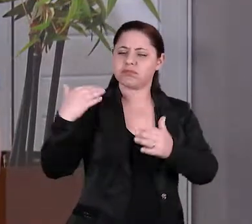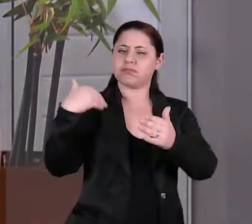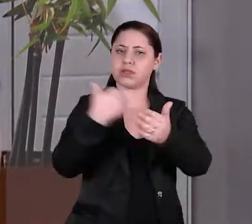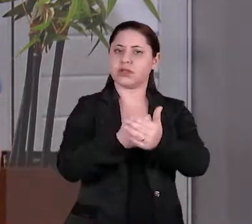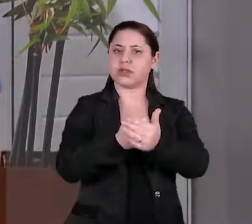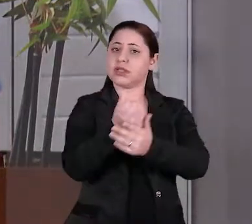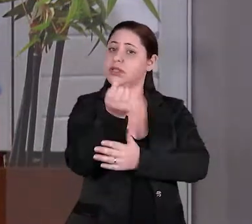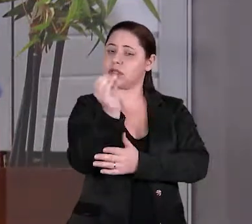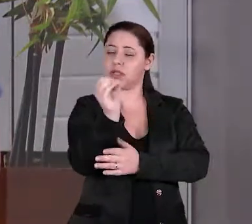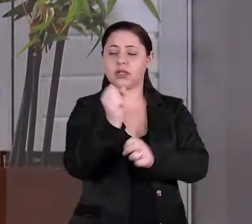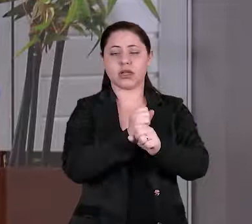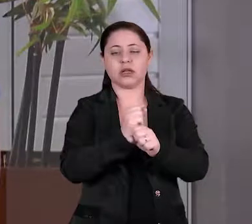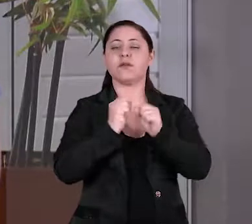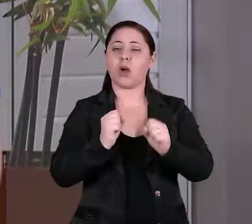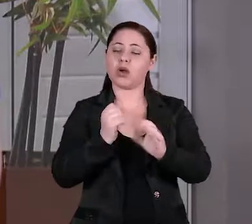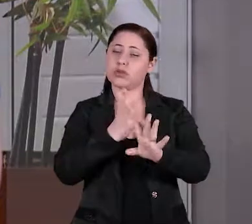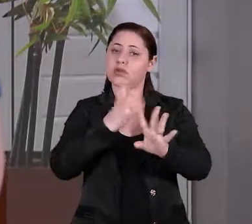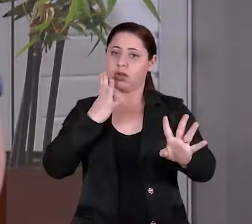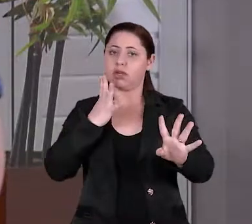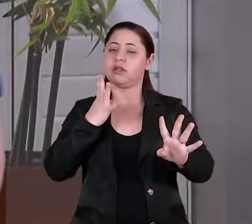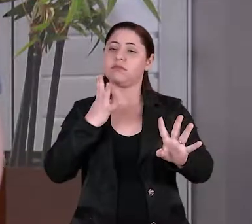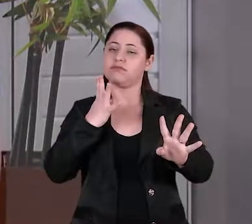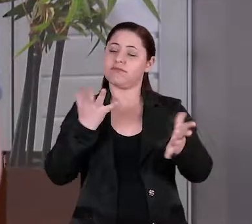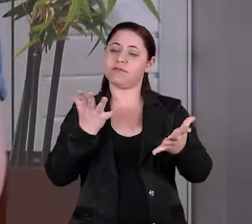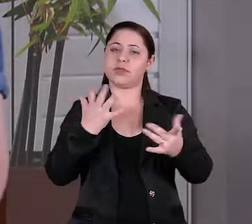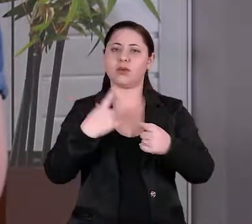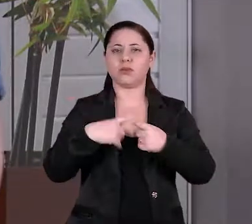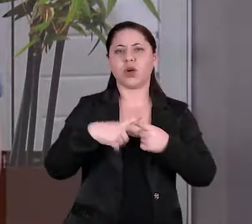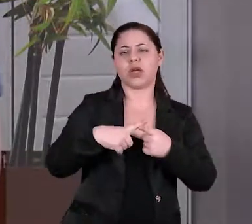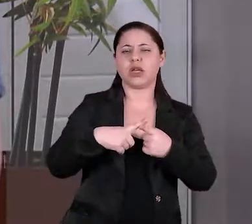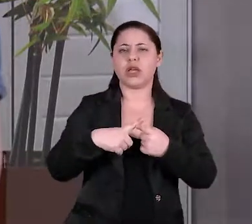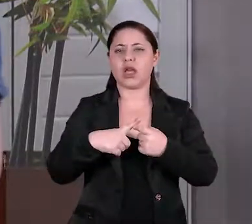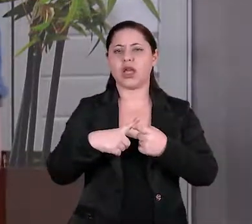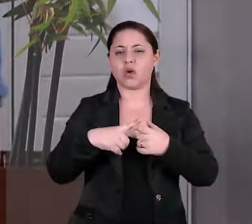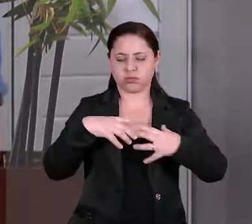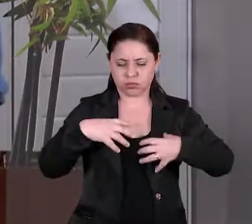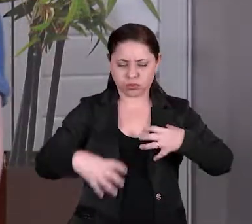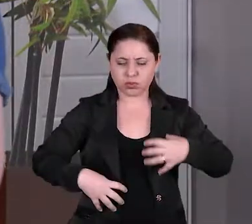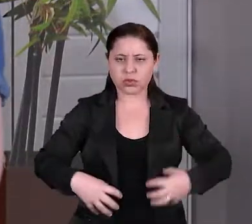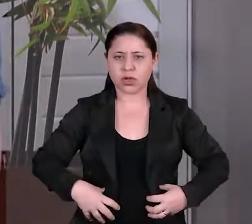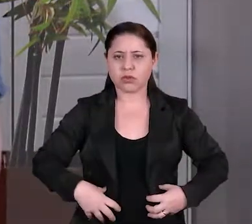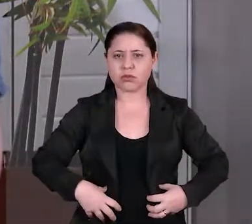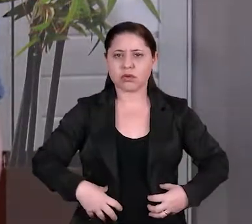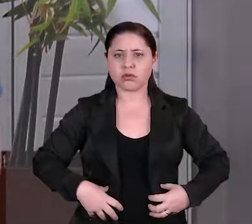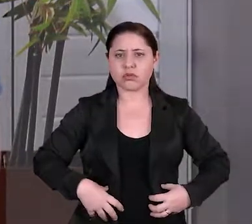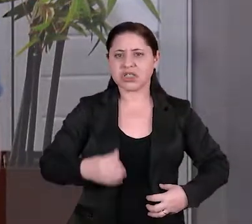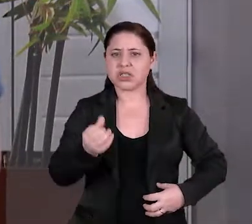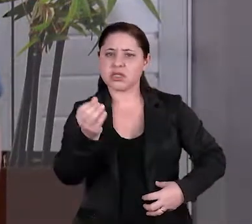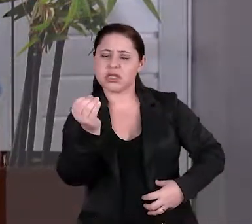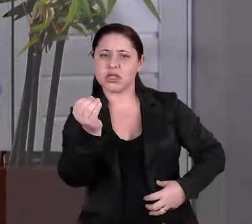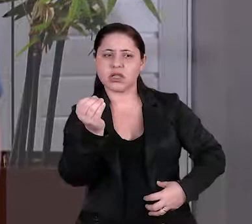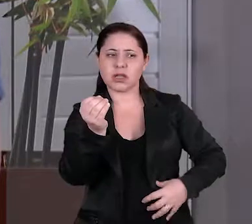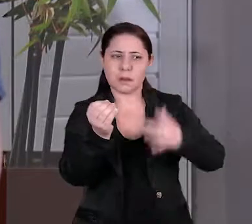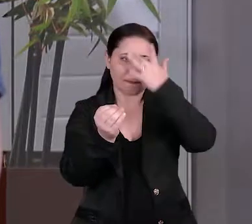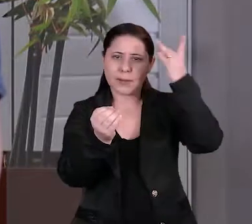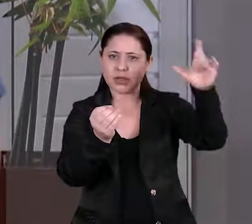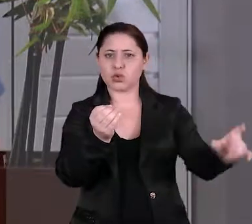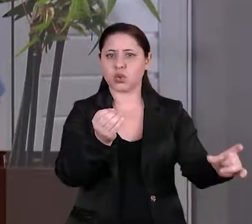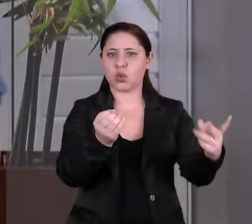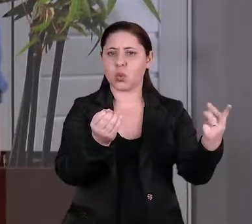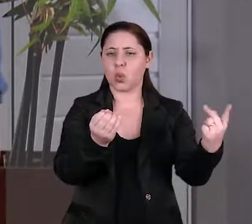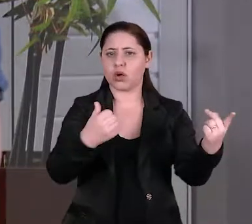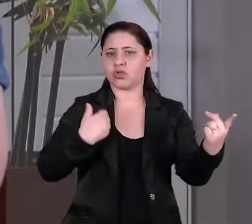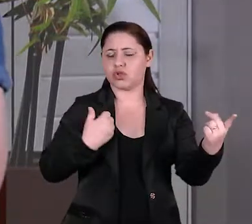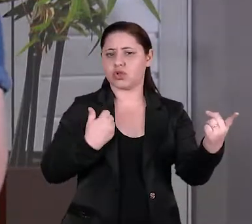com 60 anos, entra na fila do transplante. Então, por que não um órgão de 65, um órgão de 70 para uma pessoa de 60, que pode